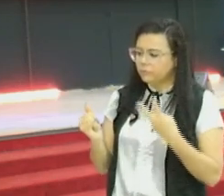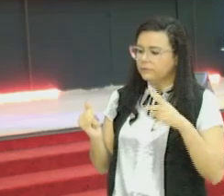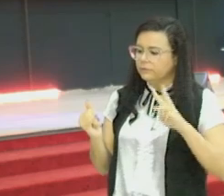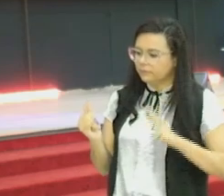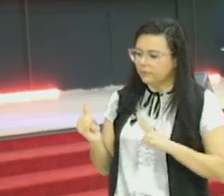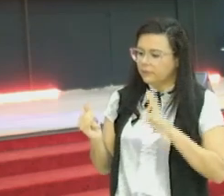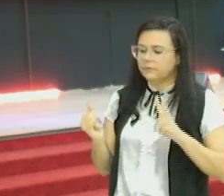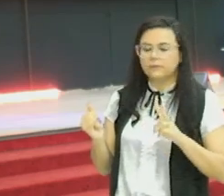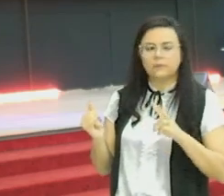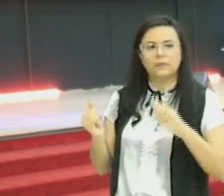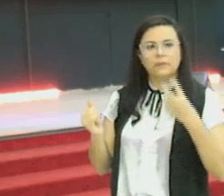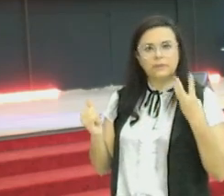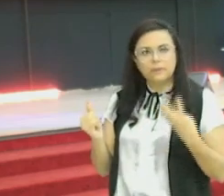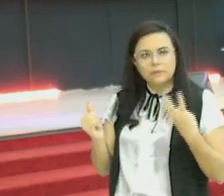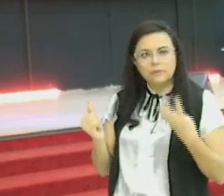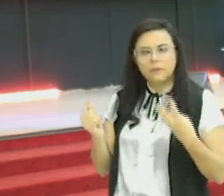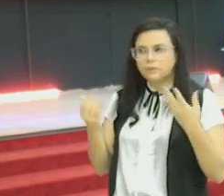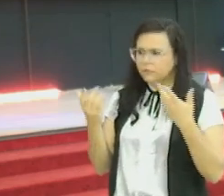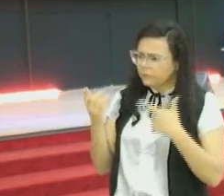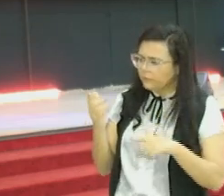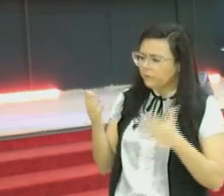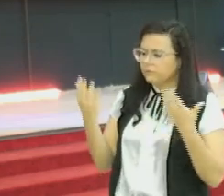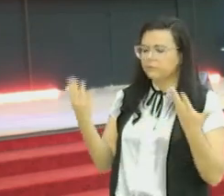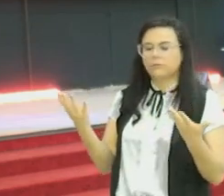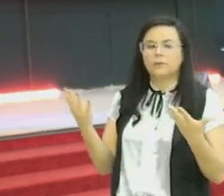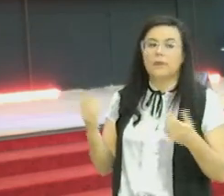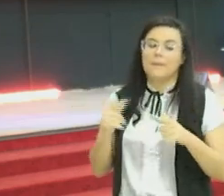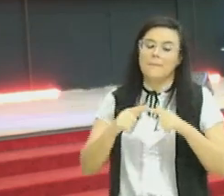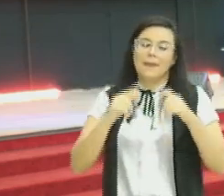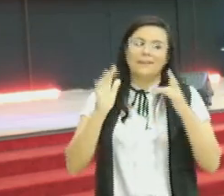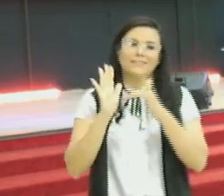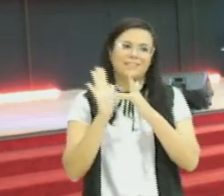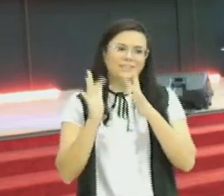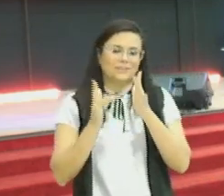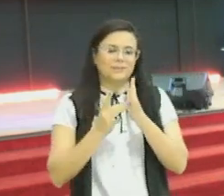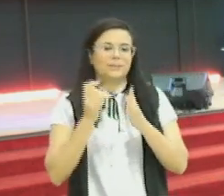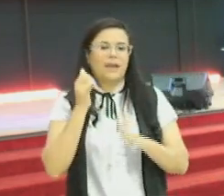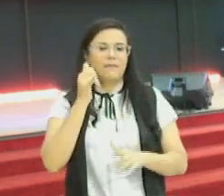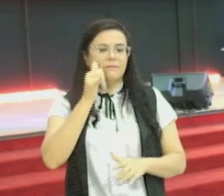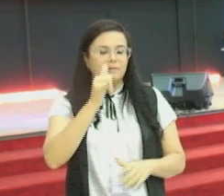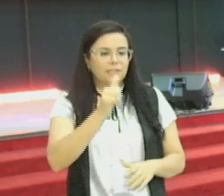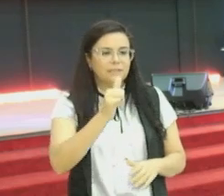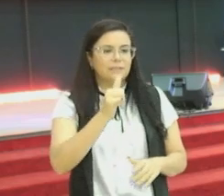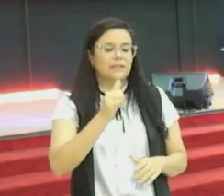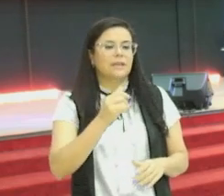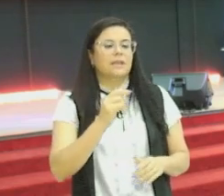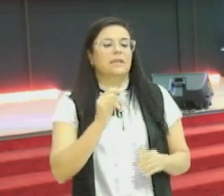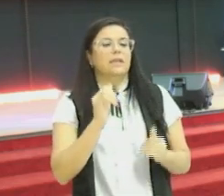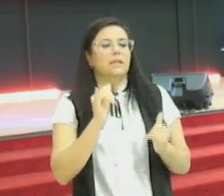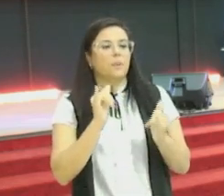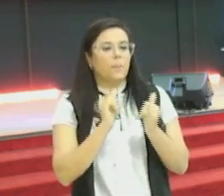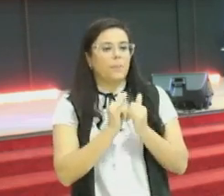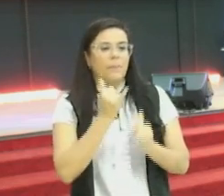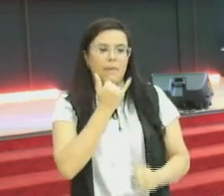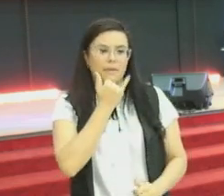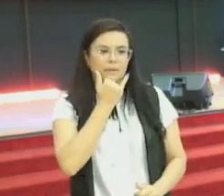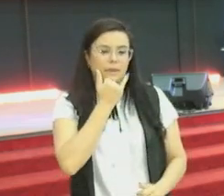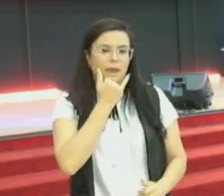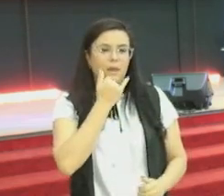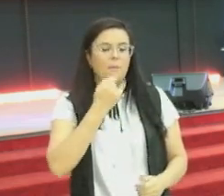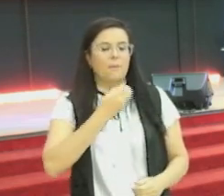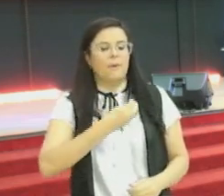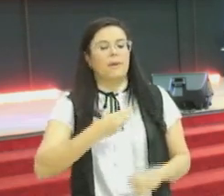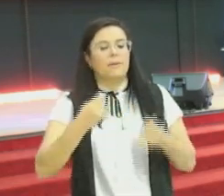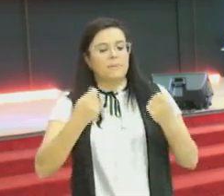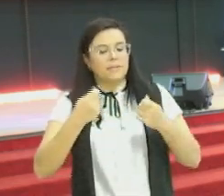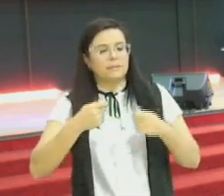você 7 vezes, perdoe. Sabe por quê? Perdão é ilimitado. Você já pensou se você